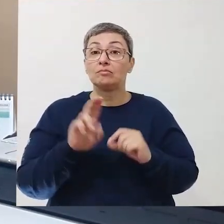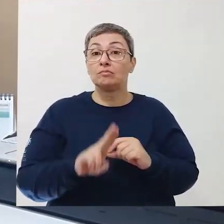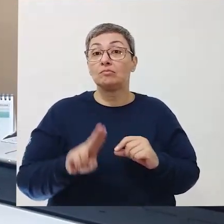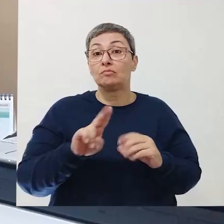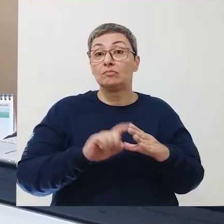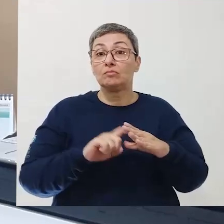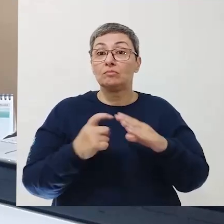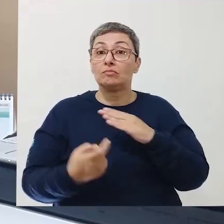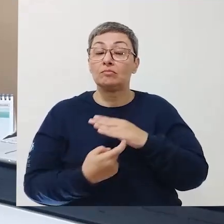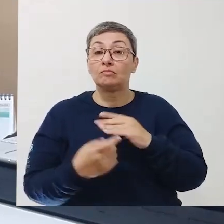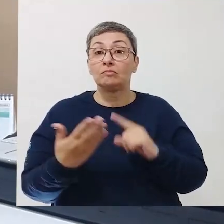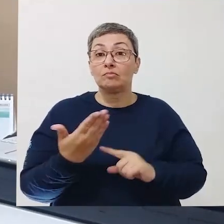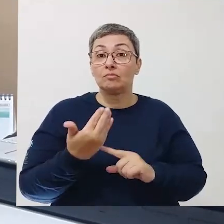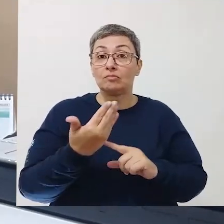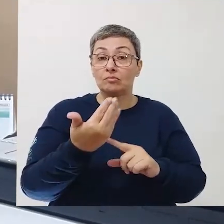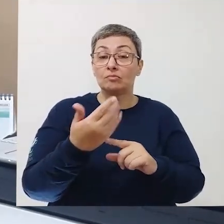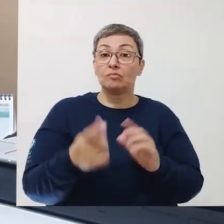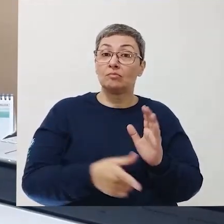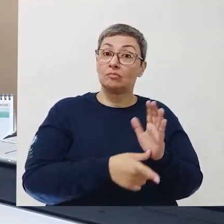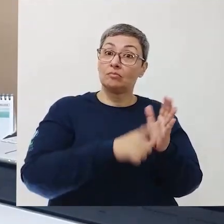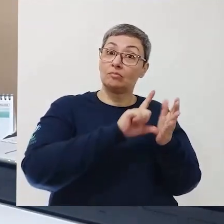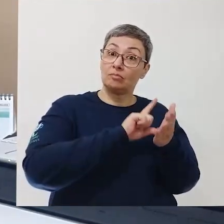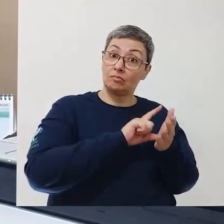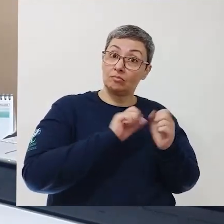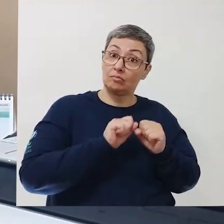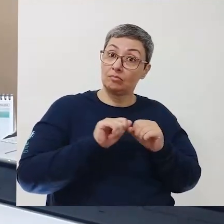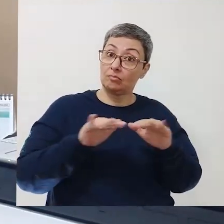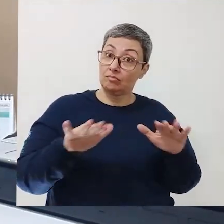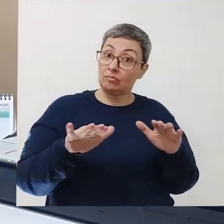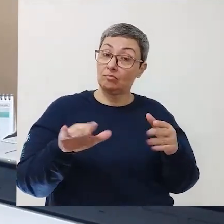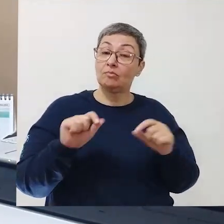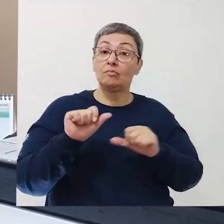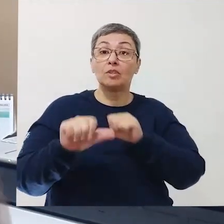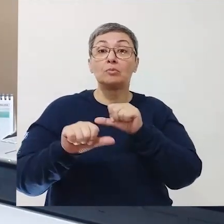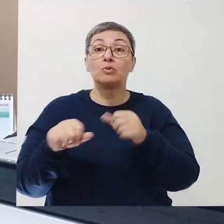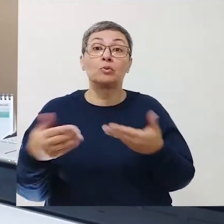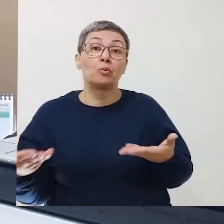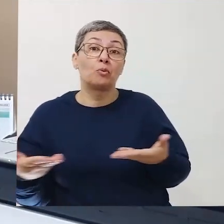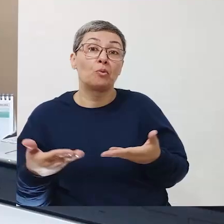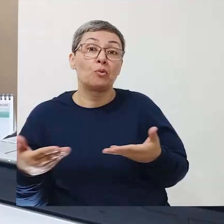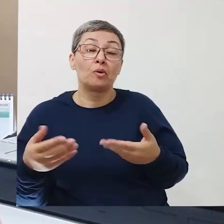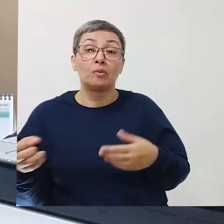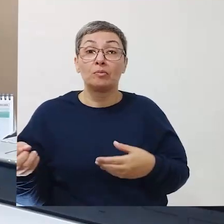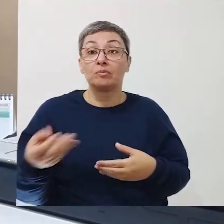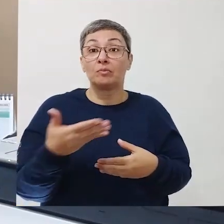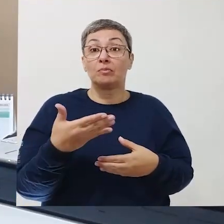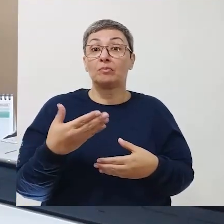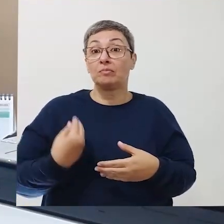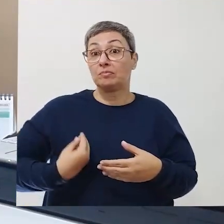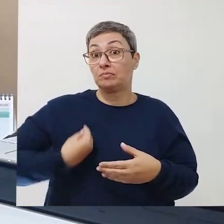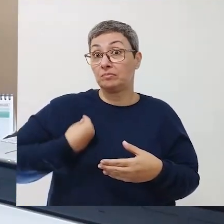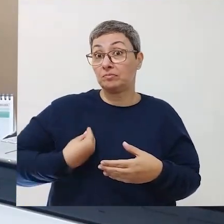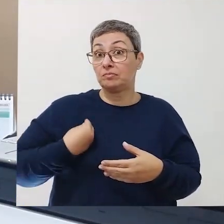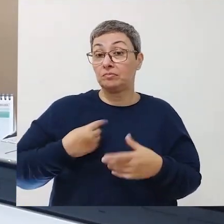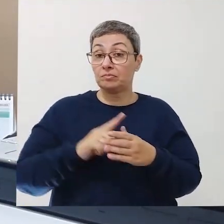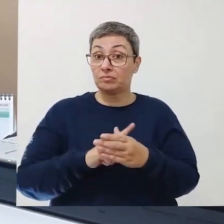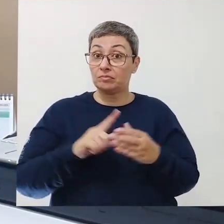antes que seja tarde demais E se você conhece alguém Que tem o hábito de constranger outras pessoas